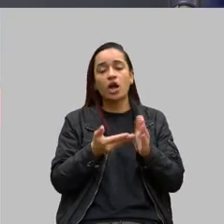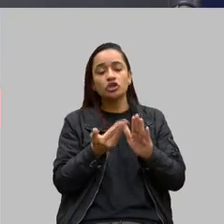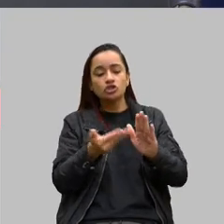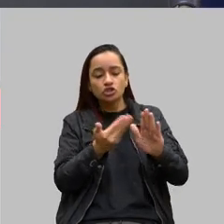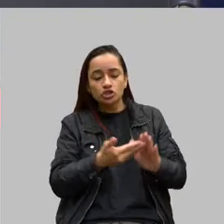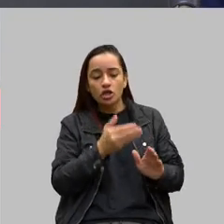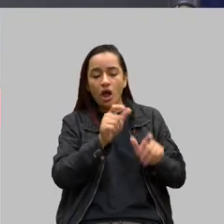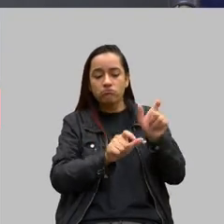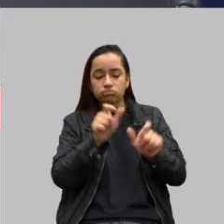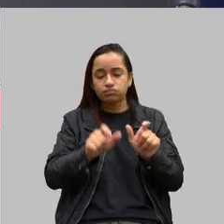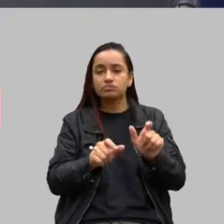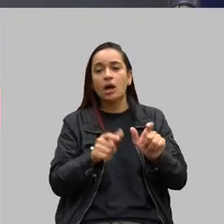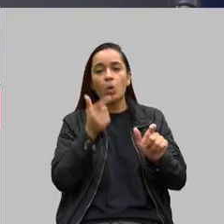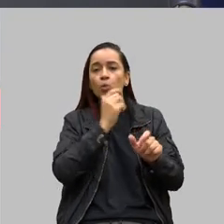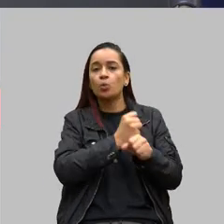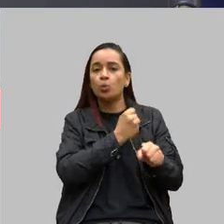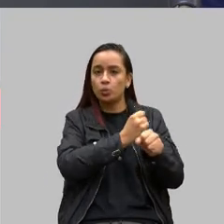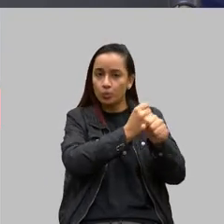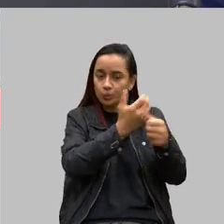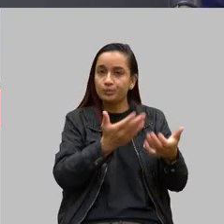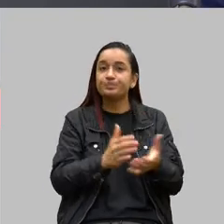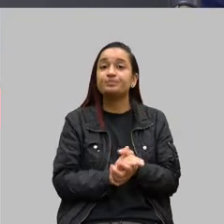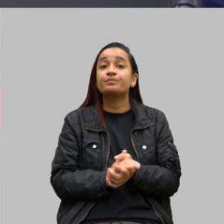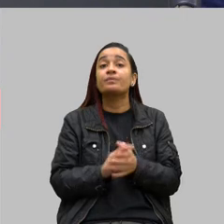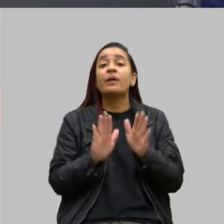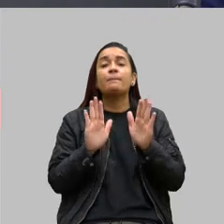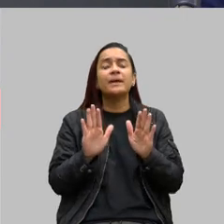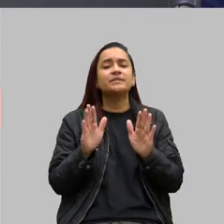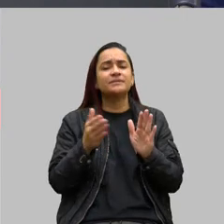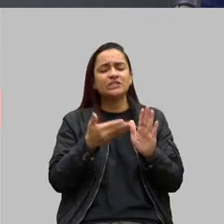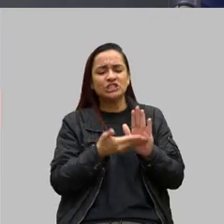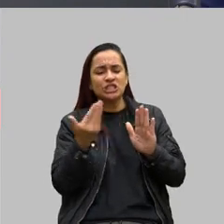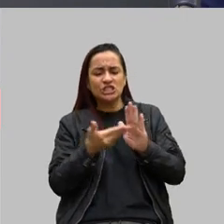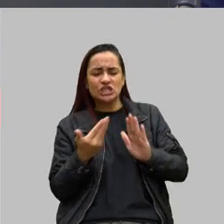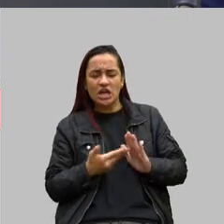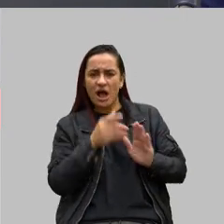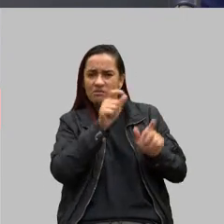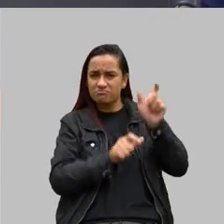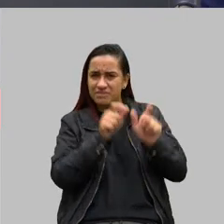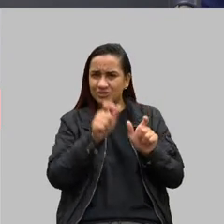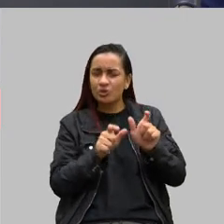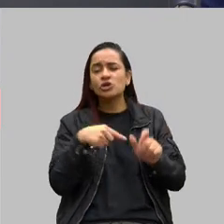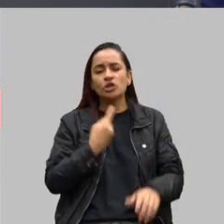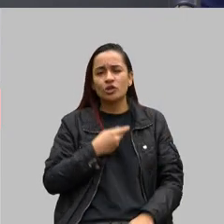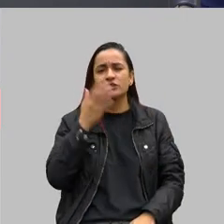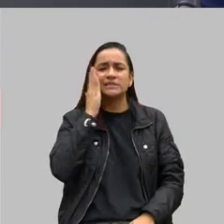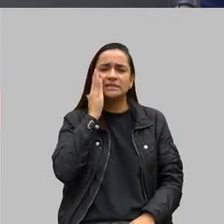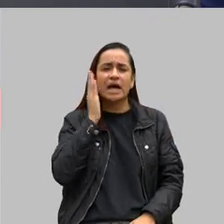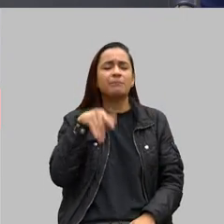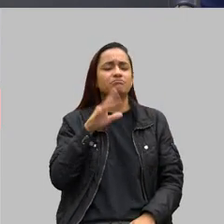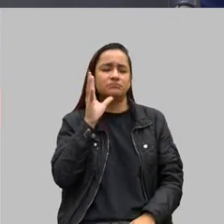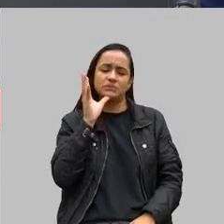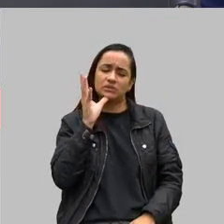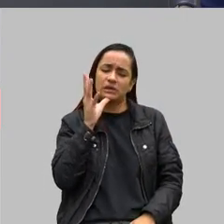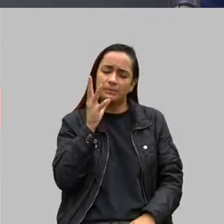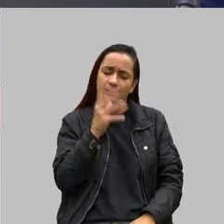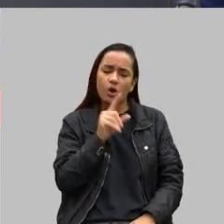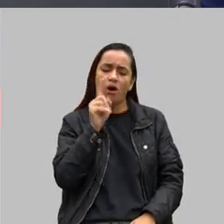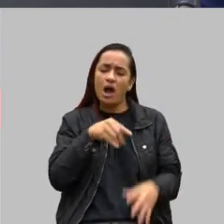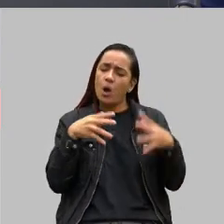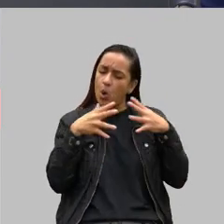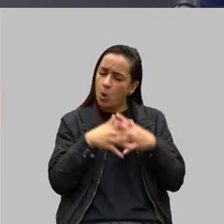Mas viu o secretário desapropriação é um a gente sabe que é demorado que é complicado os